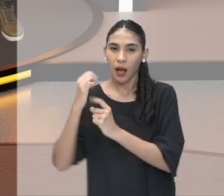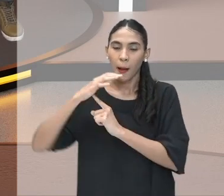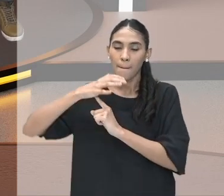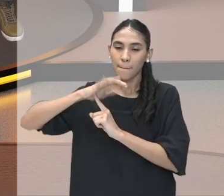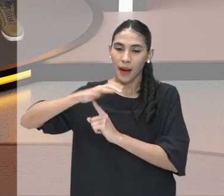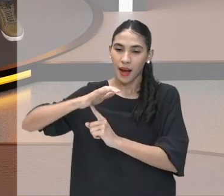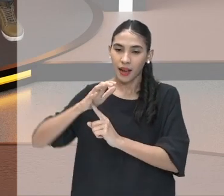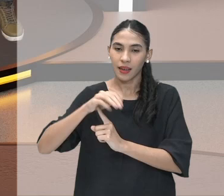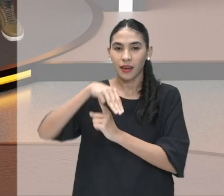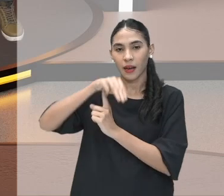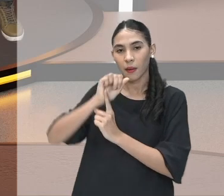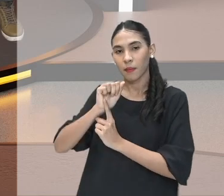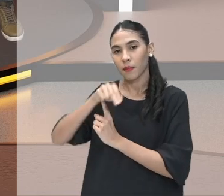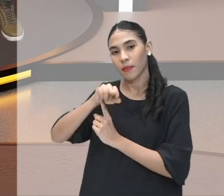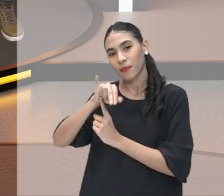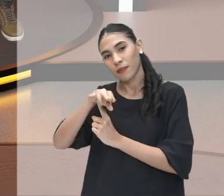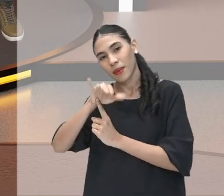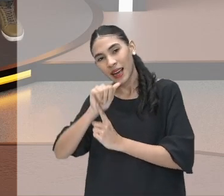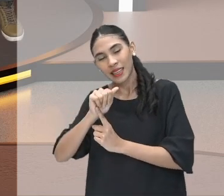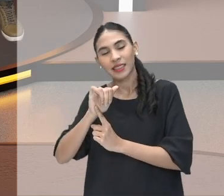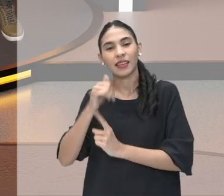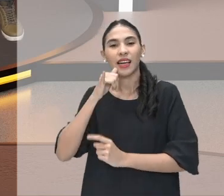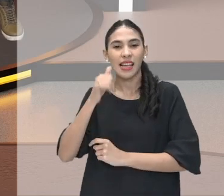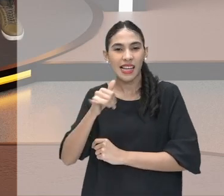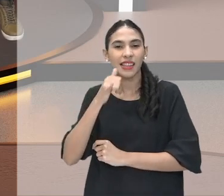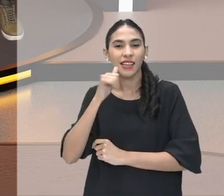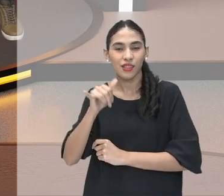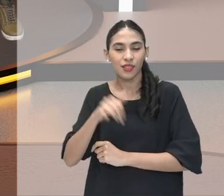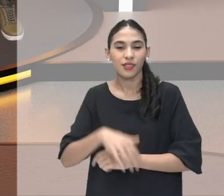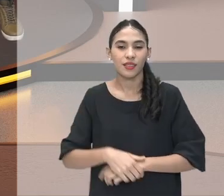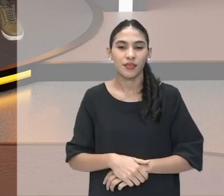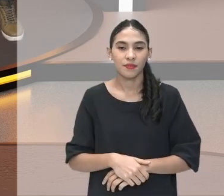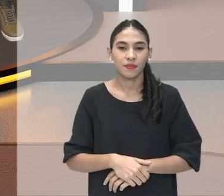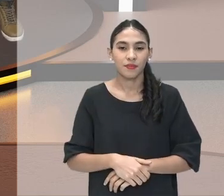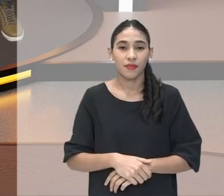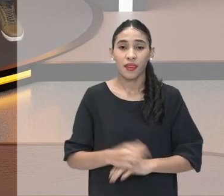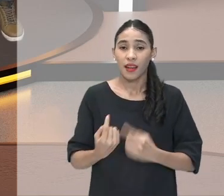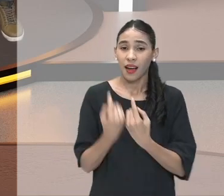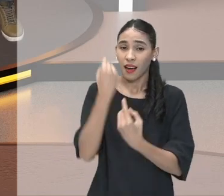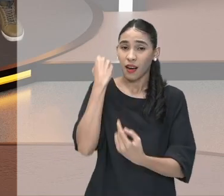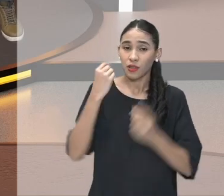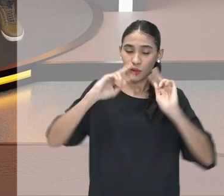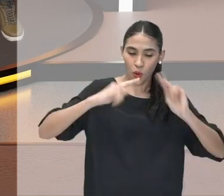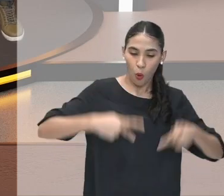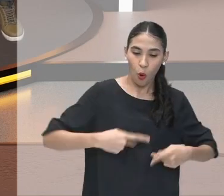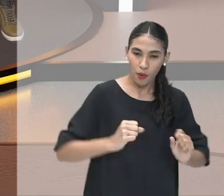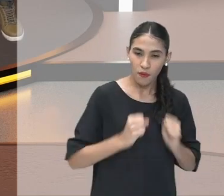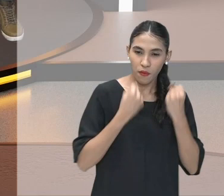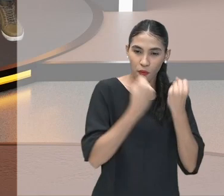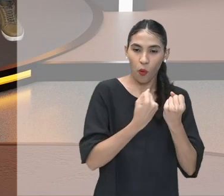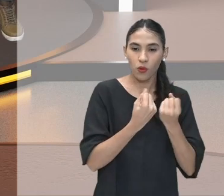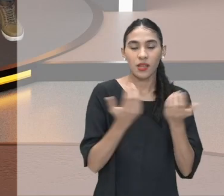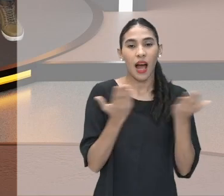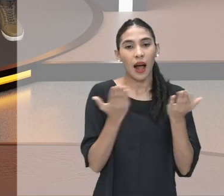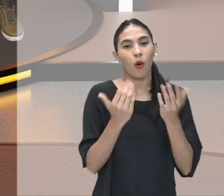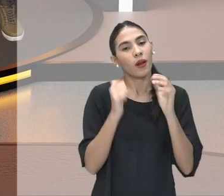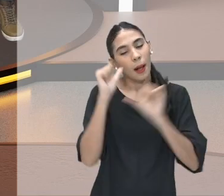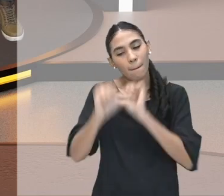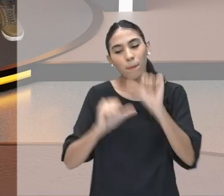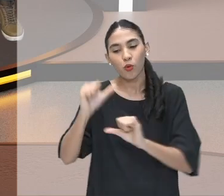Feito com a força motriz. Então, a força motriz que era do homem, da pessoa, agora passa a ser uma força motriz